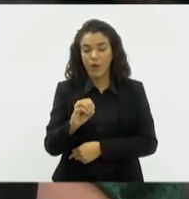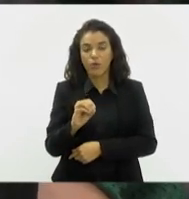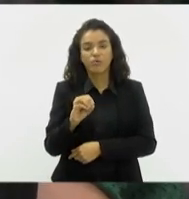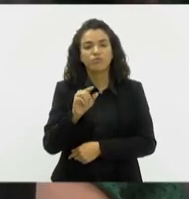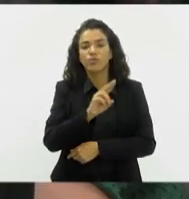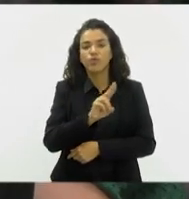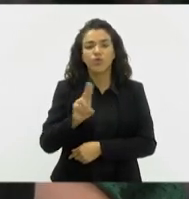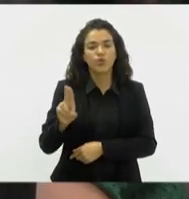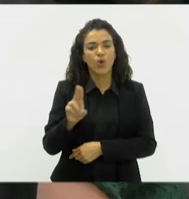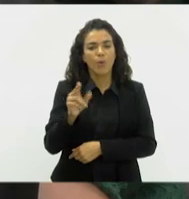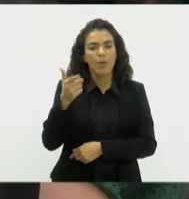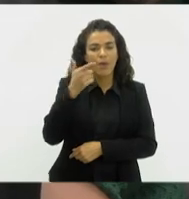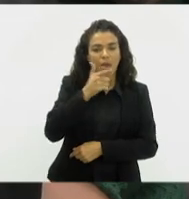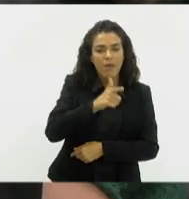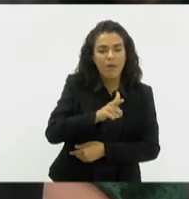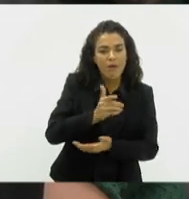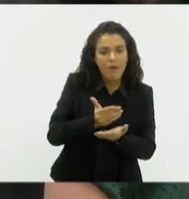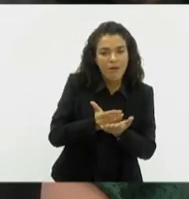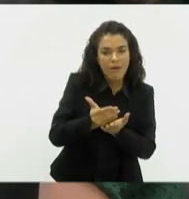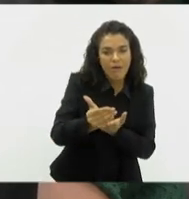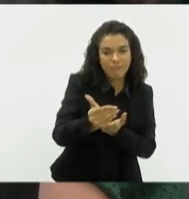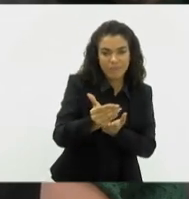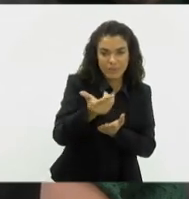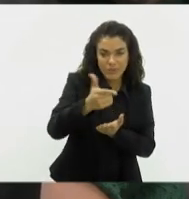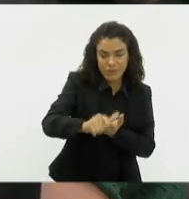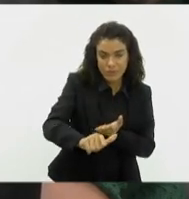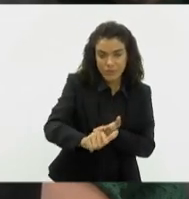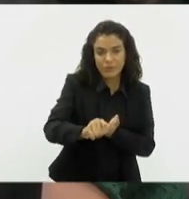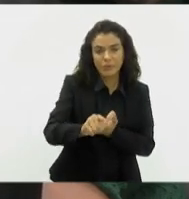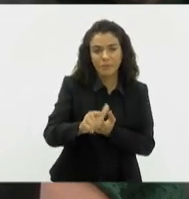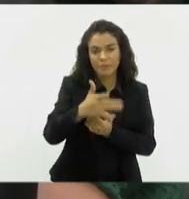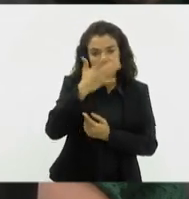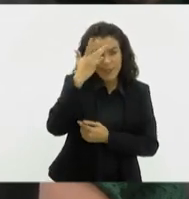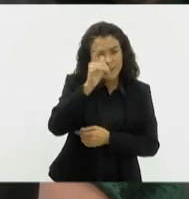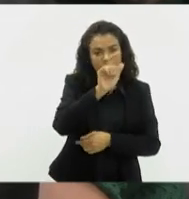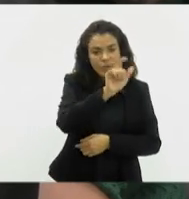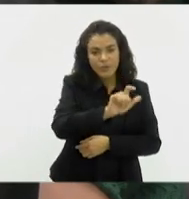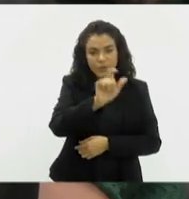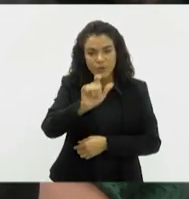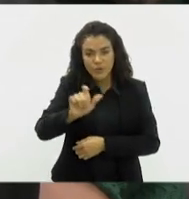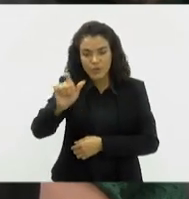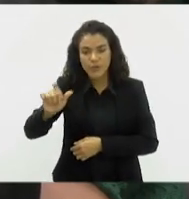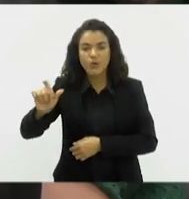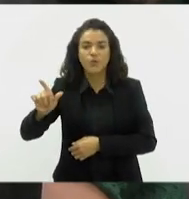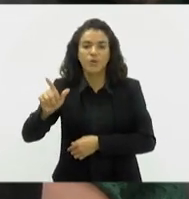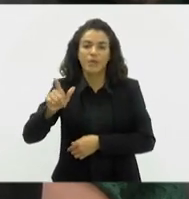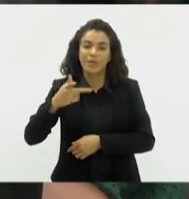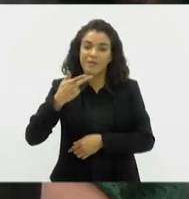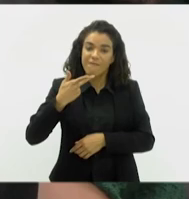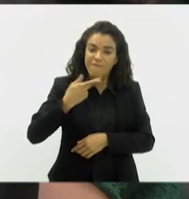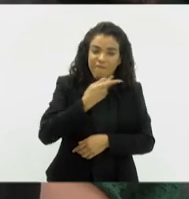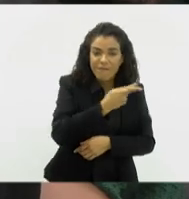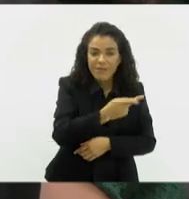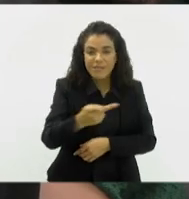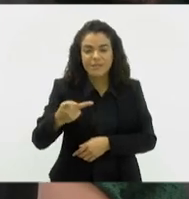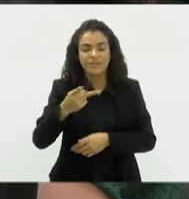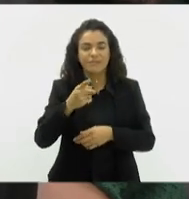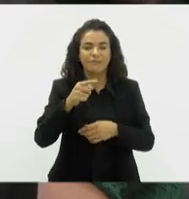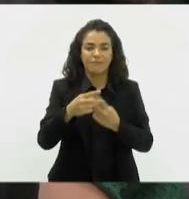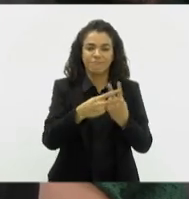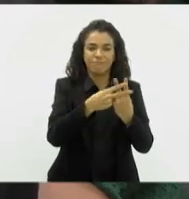Recomeço, no qual a gente atendia sobreviventes e pessoas que eram visitantes do sistema carcerário na busca dos